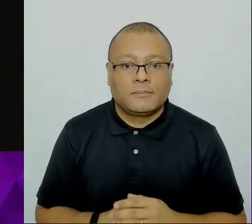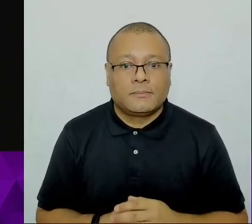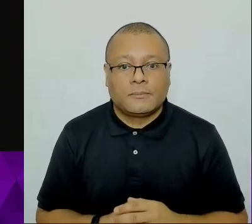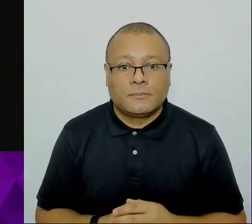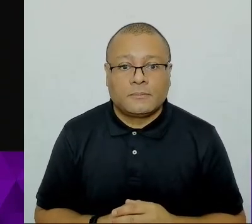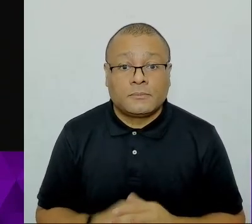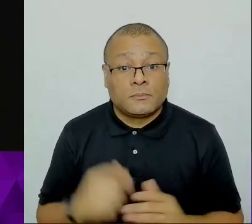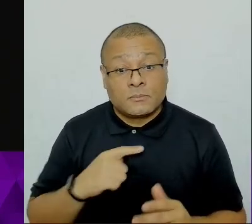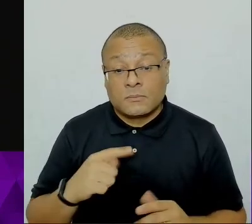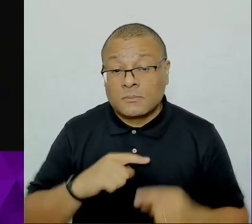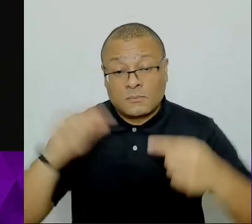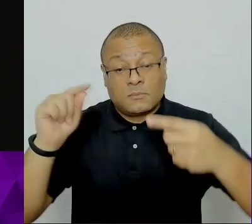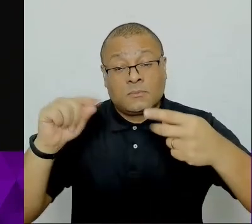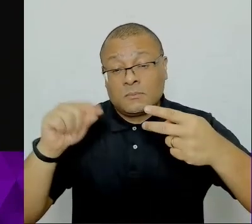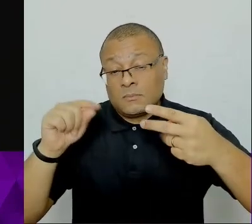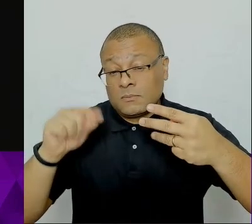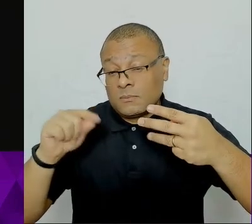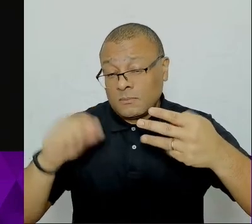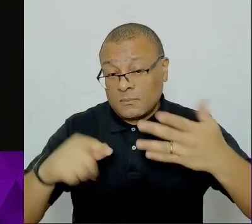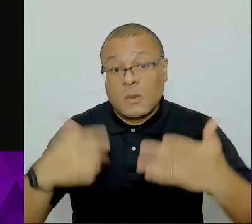Então, aqui dentro a gente tem